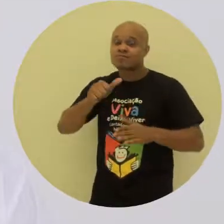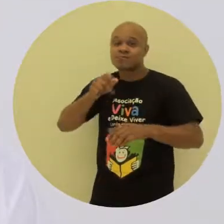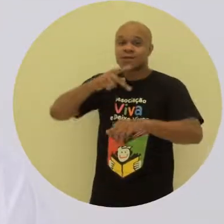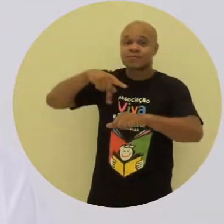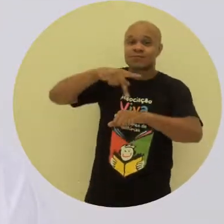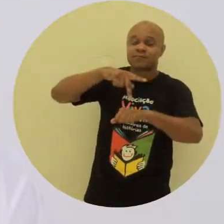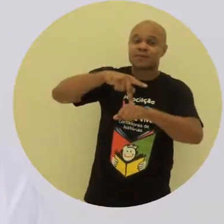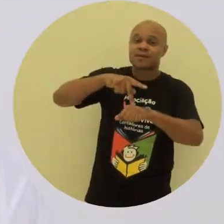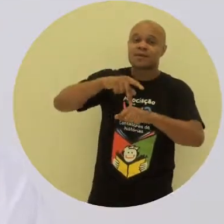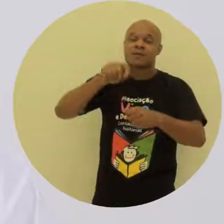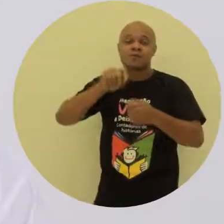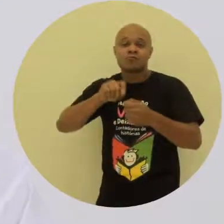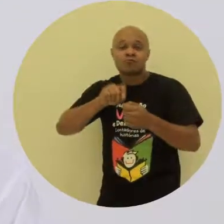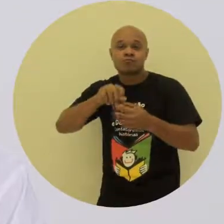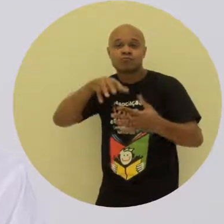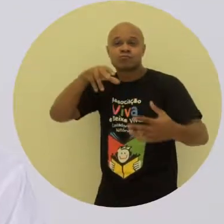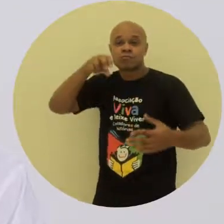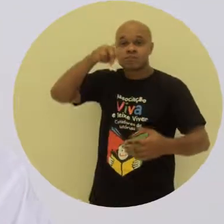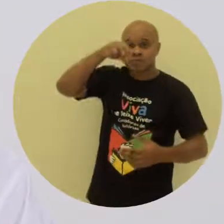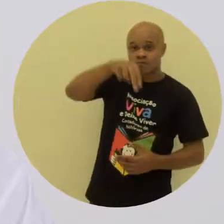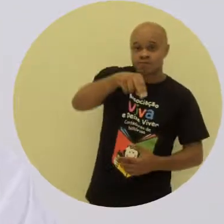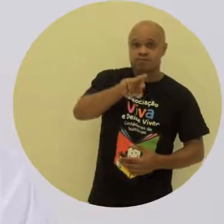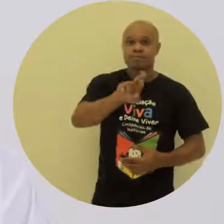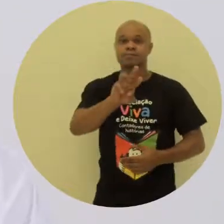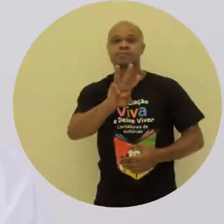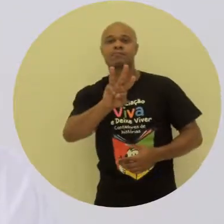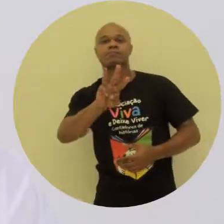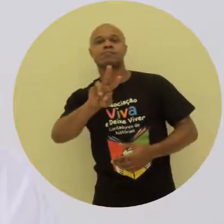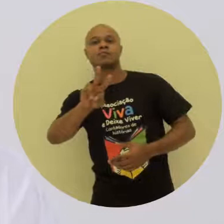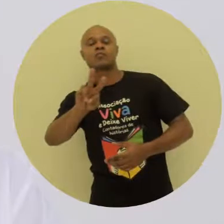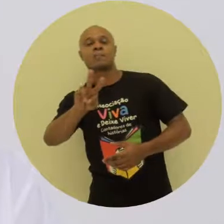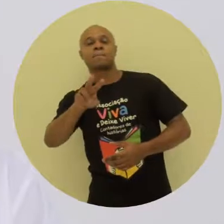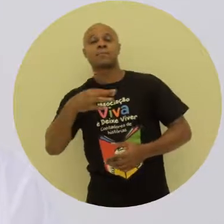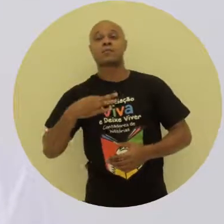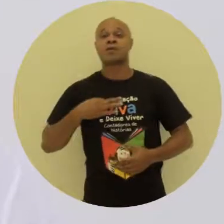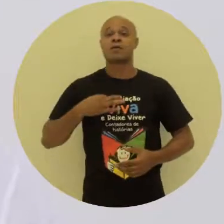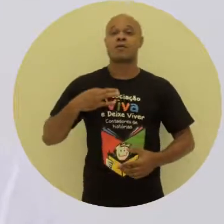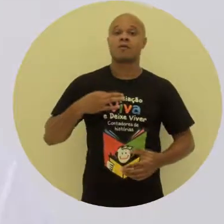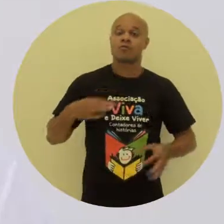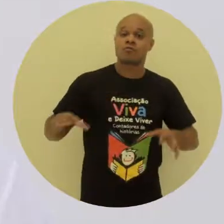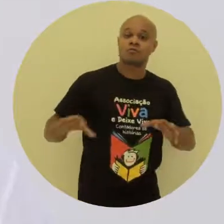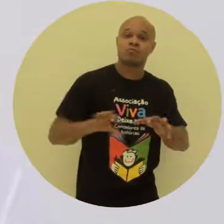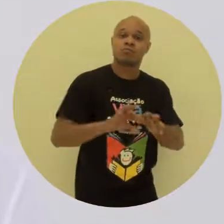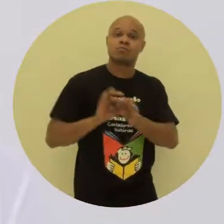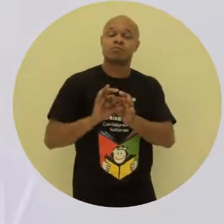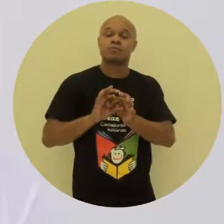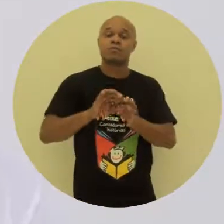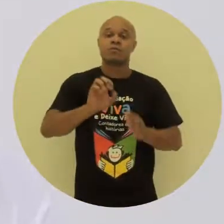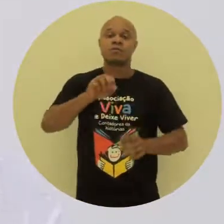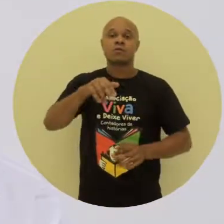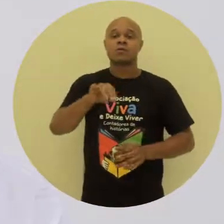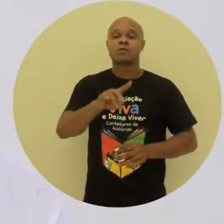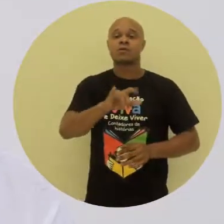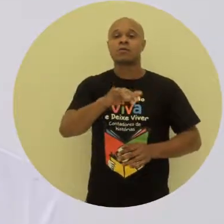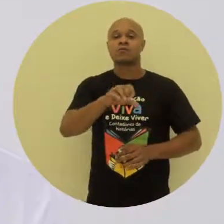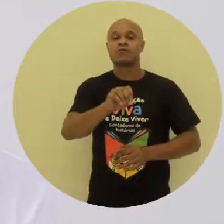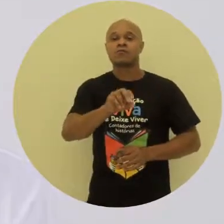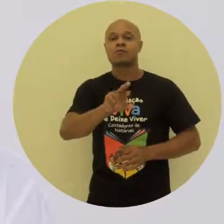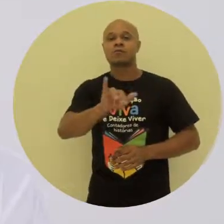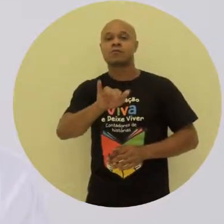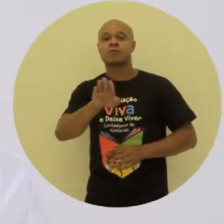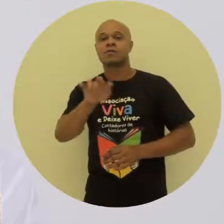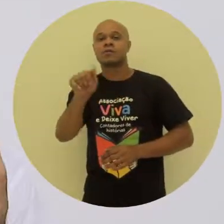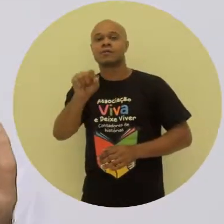país a criar a NR32 do voluntário. Em parceria com o Instituto de Infectologia Emílio Ribas, a